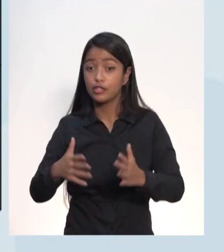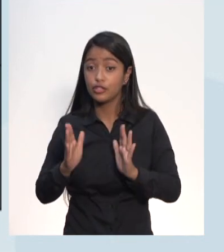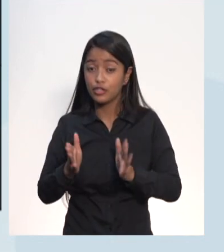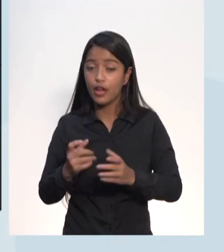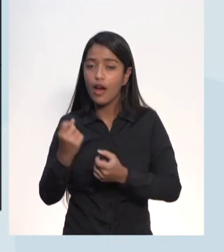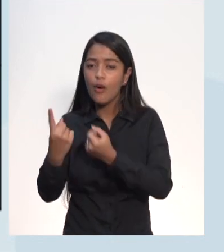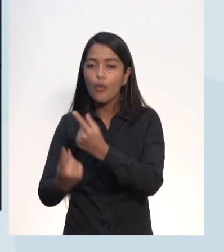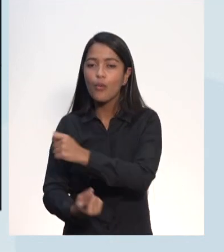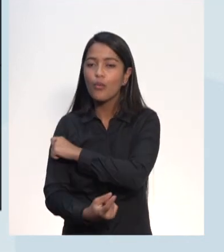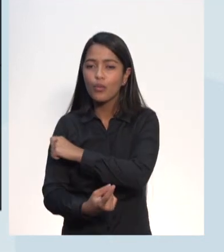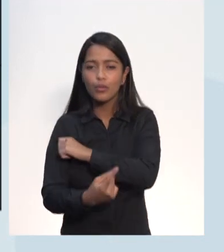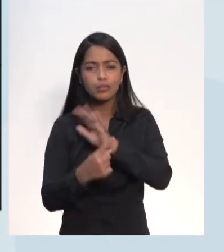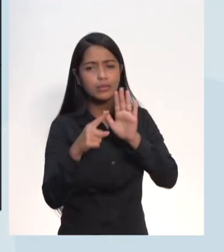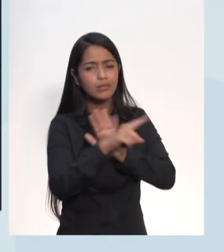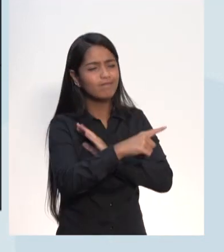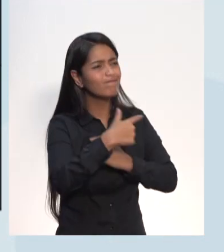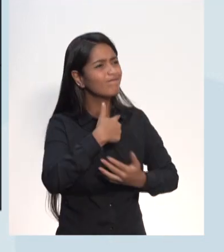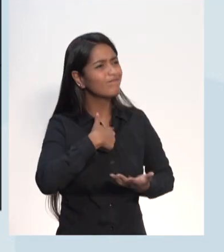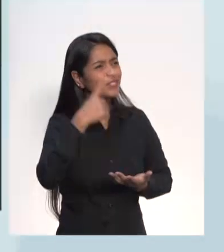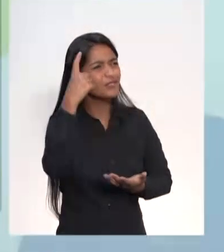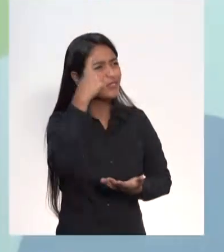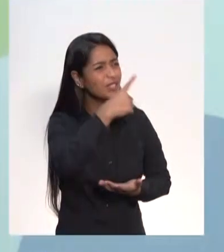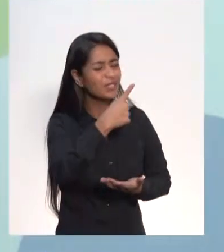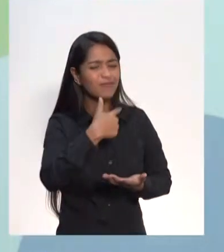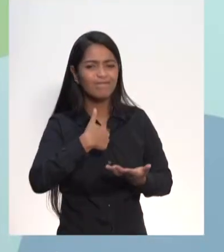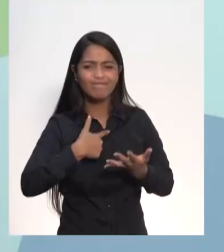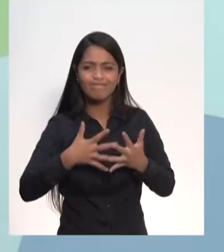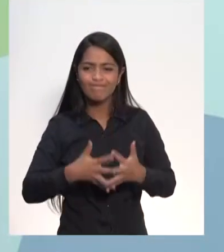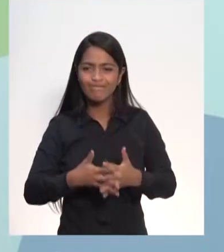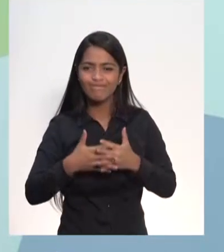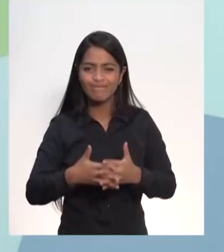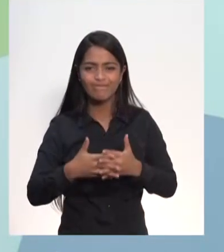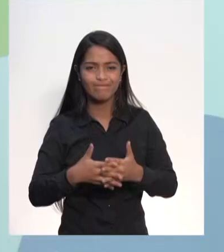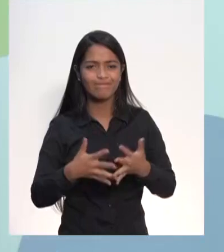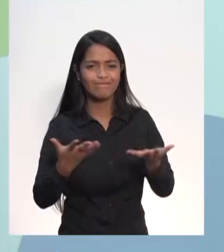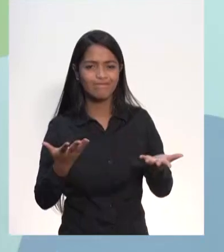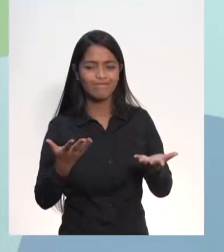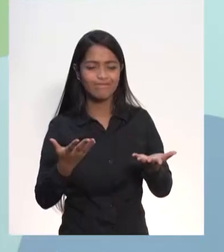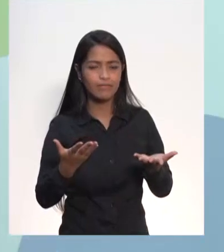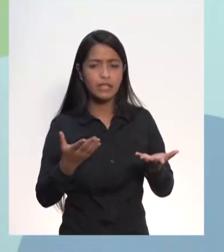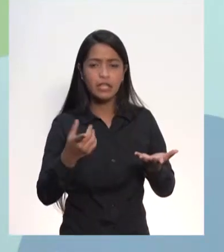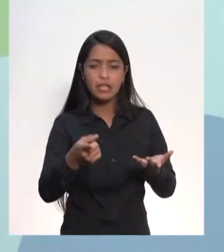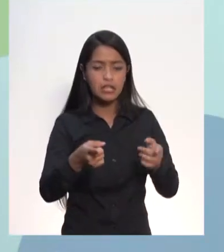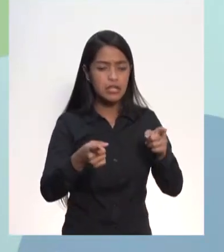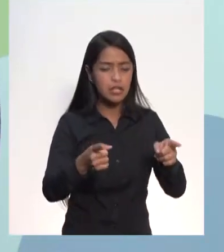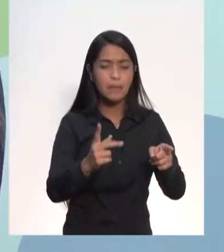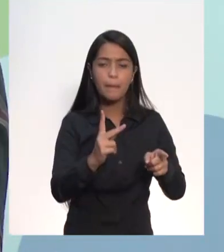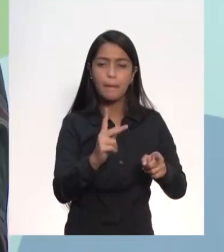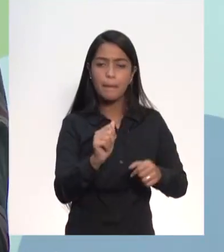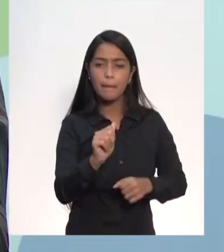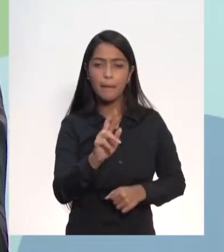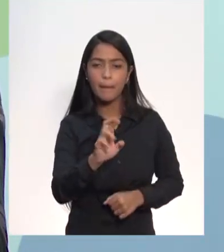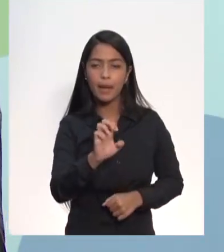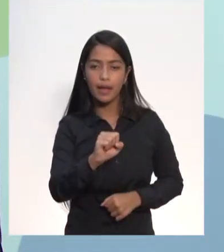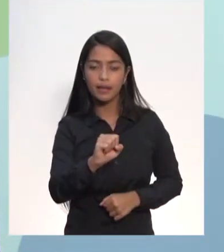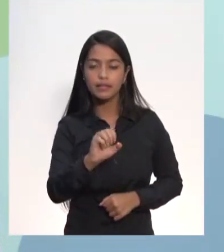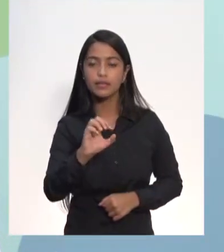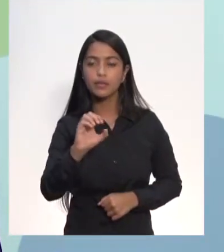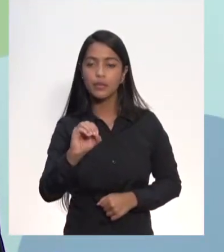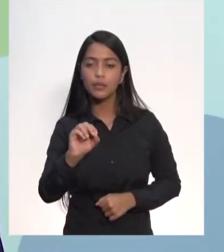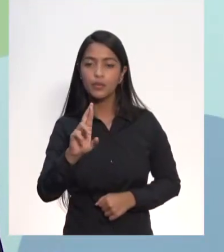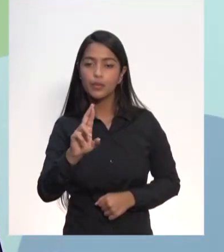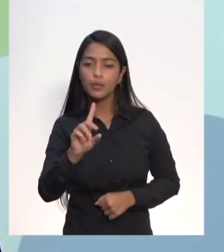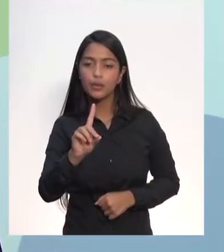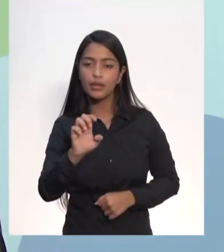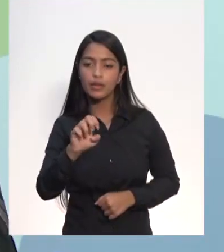não consigo, eu não consigo identificar os pares ordenados, né? Então, se o aluno,